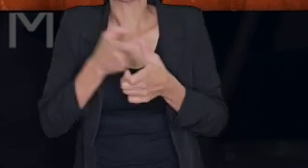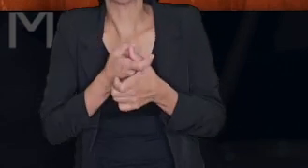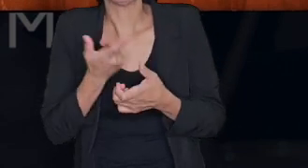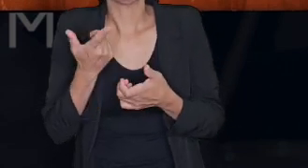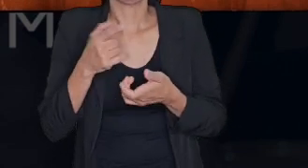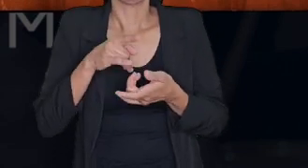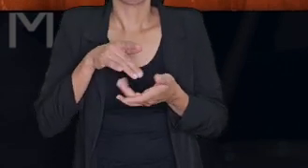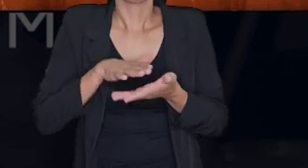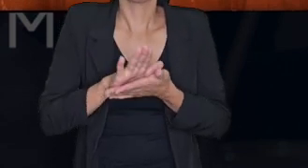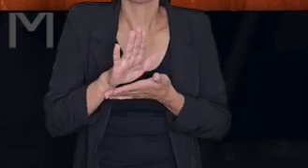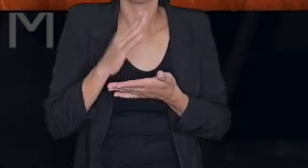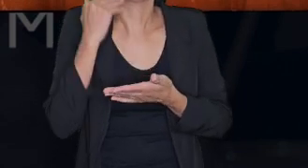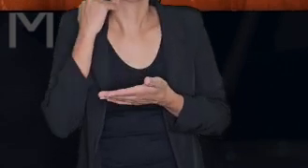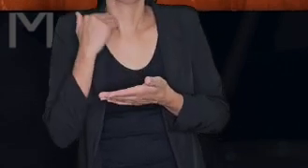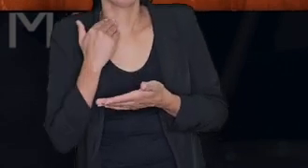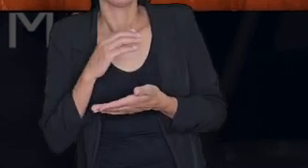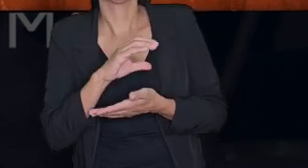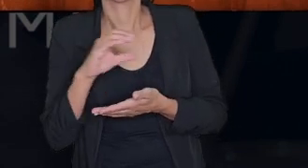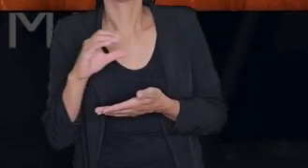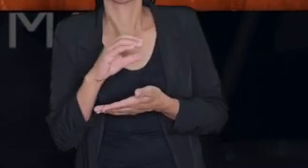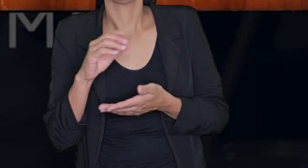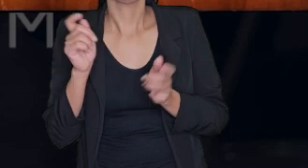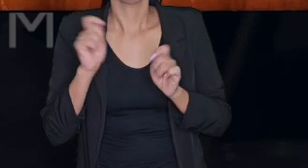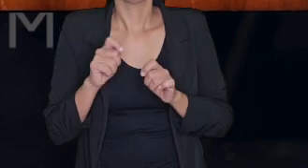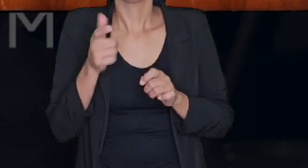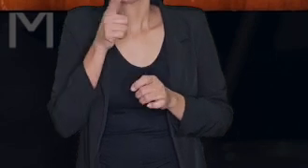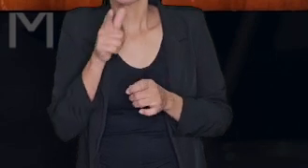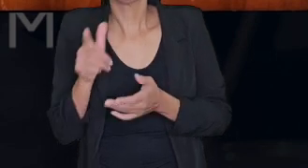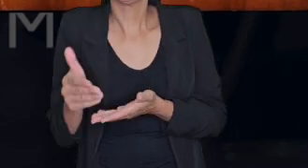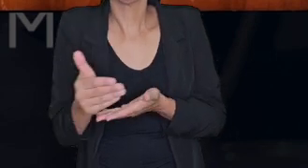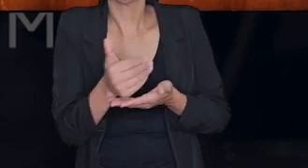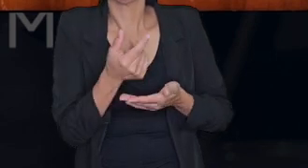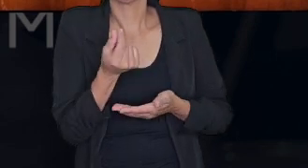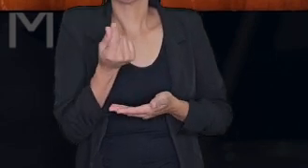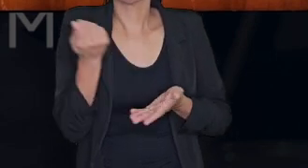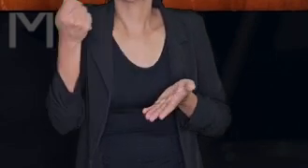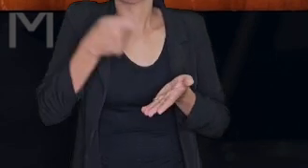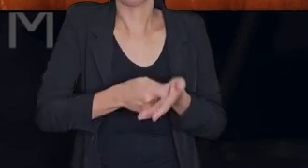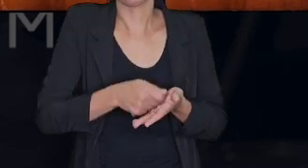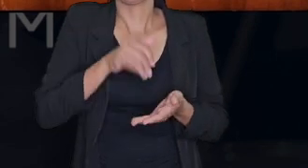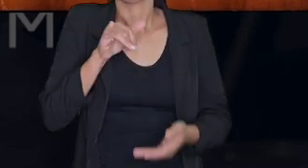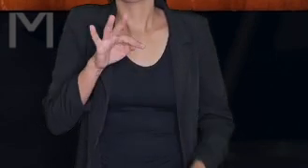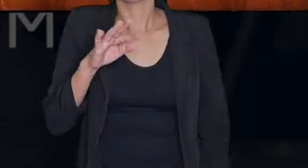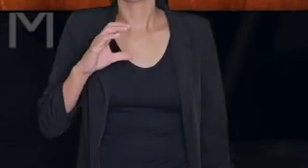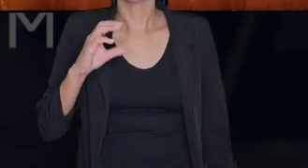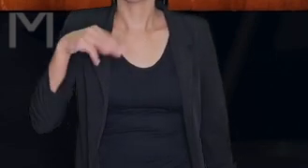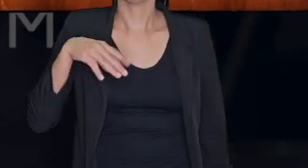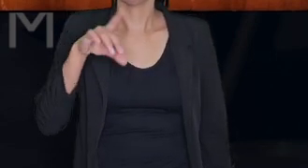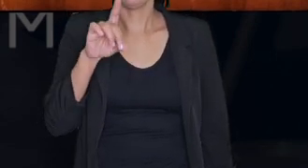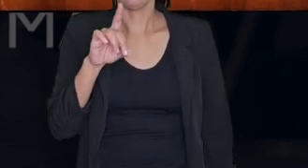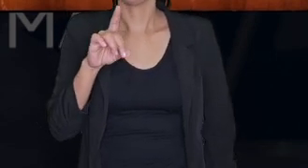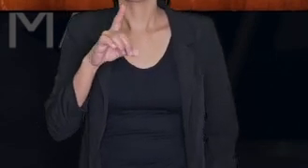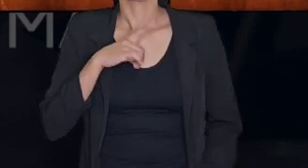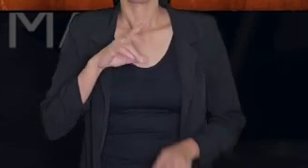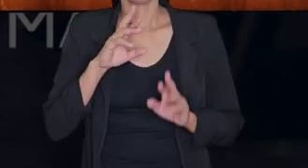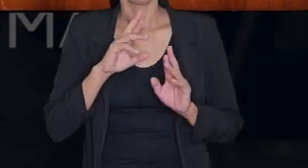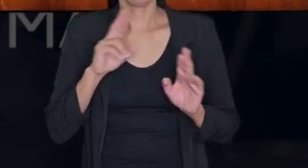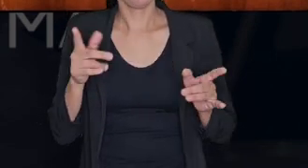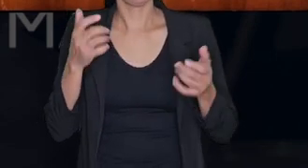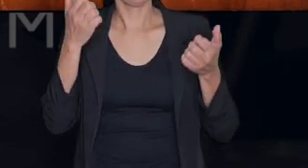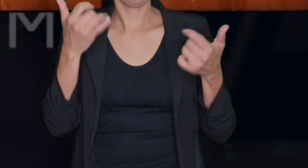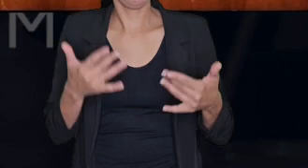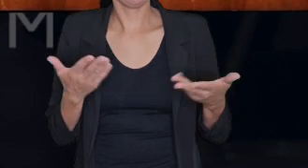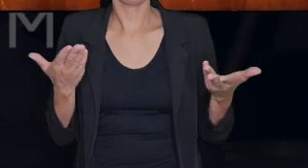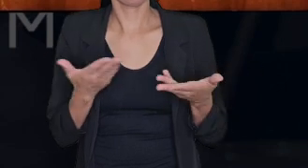buscar saldos credores em conta corrente, pegar os extratos, mas também para esse inventariante levantar um dinheiro para pagar o